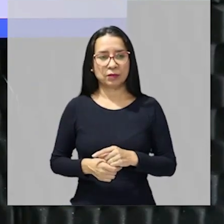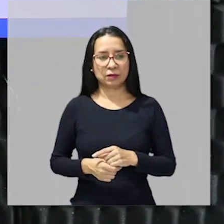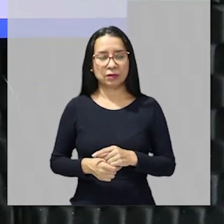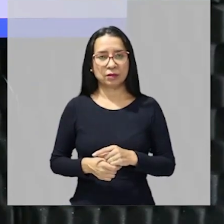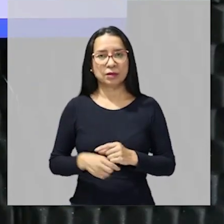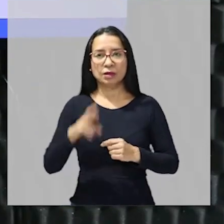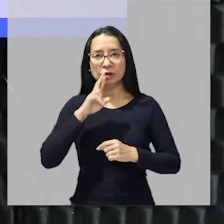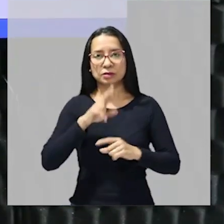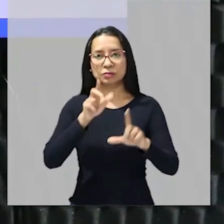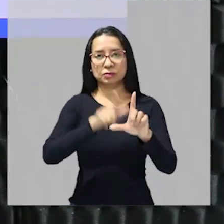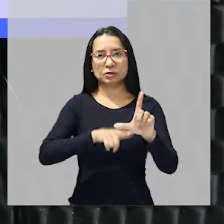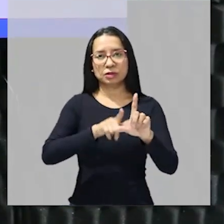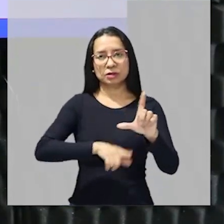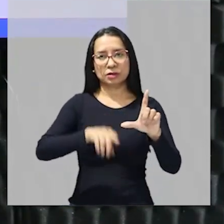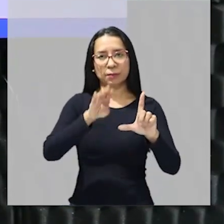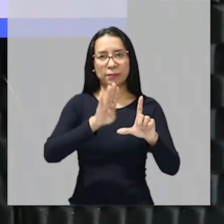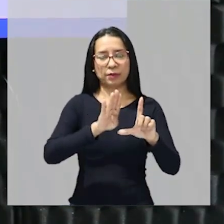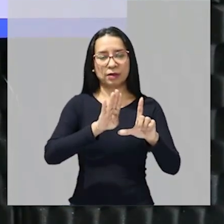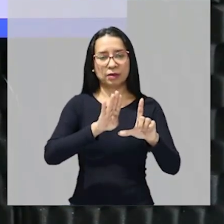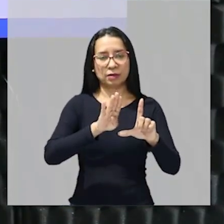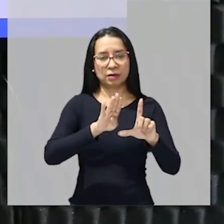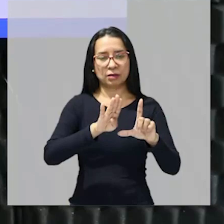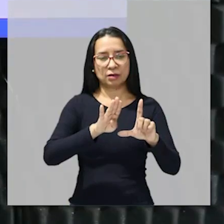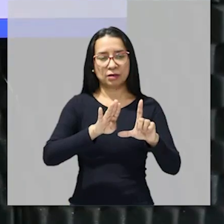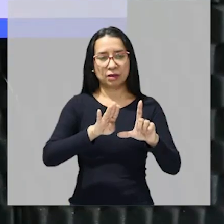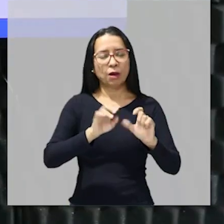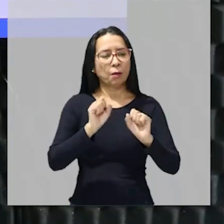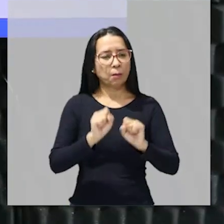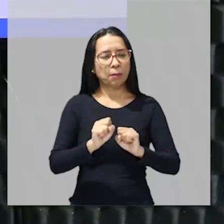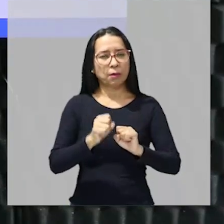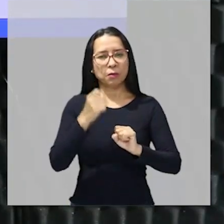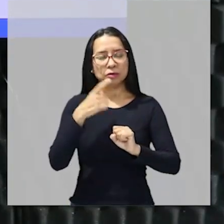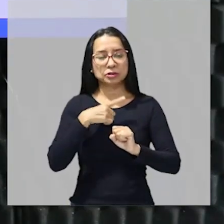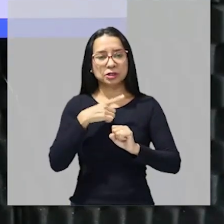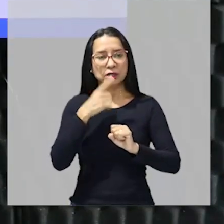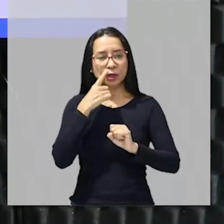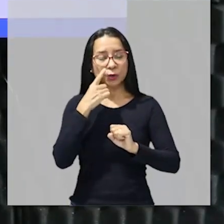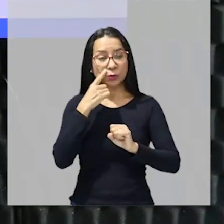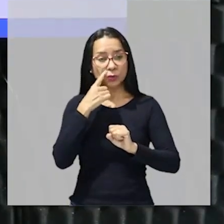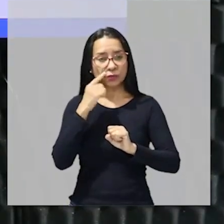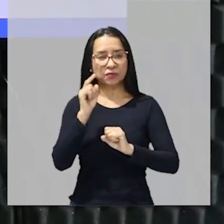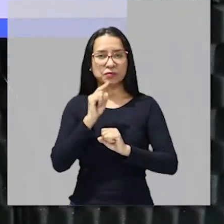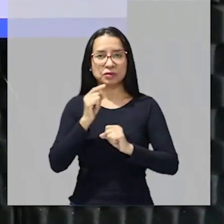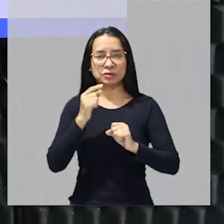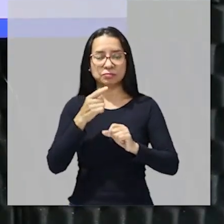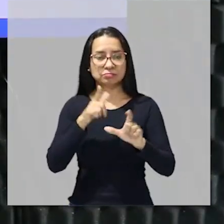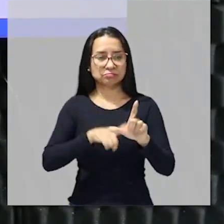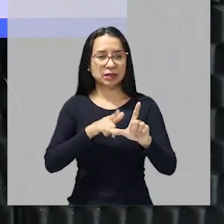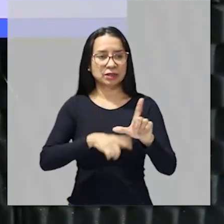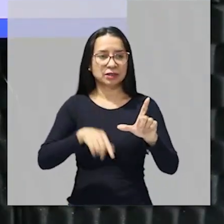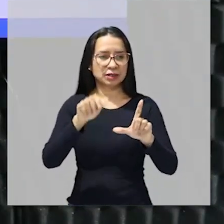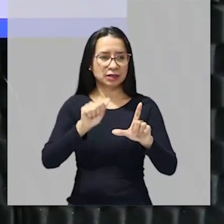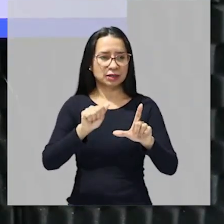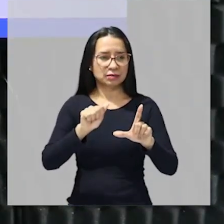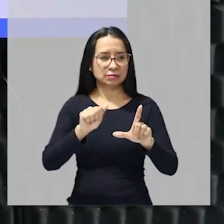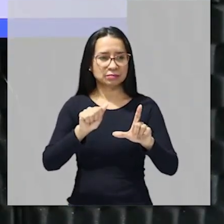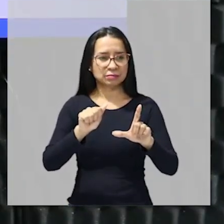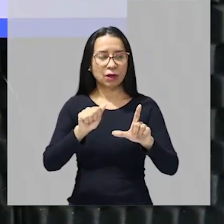resposta letra B, me desculpe, você poderia ficar em dúvida na letra A. Espólio de guerra? Espólio, o que é